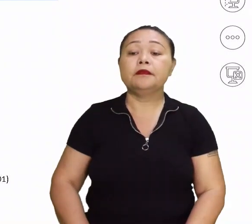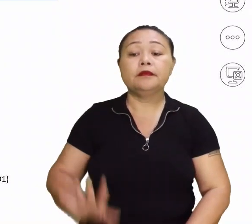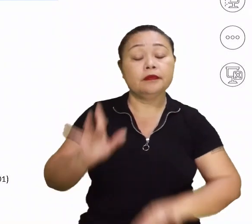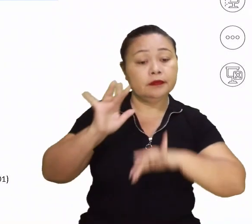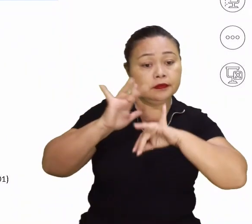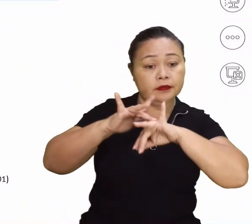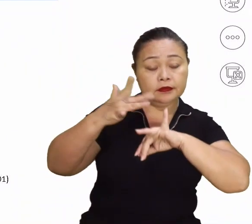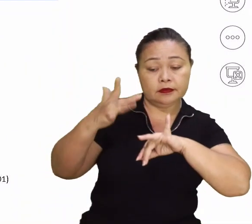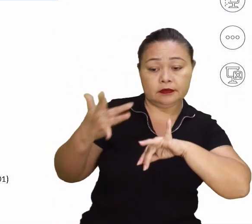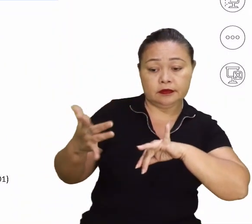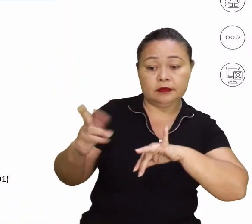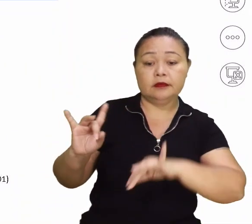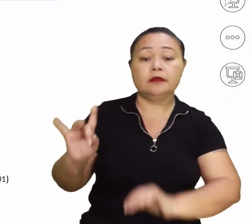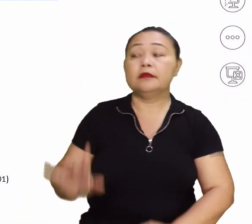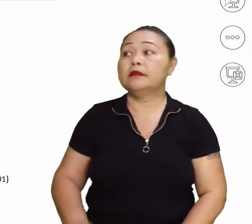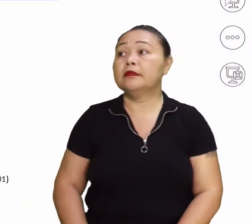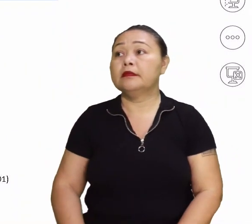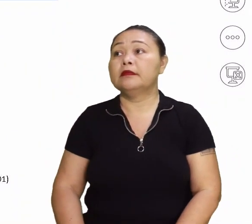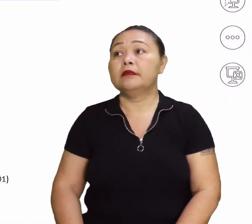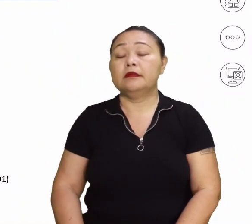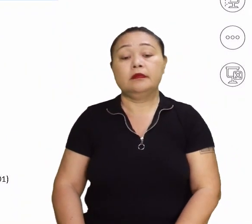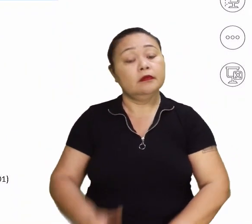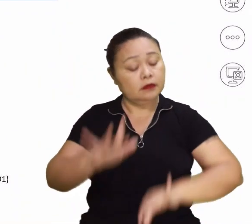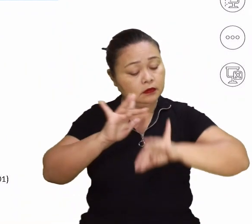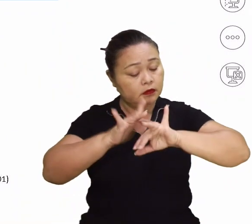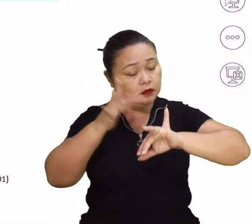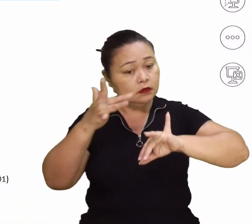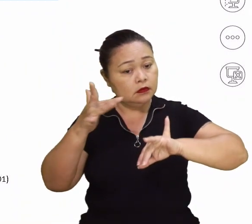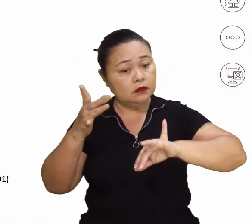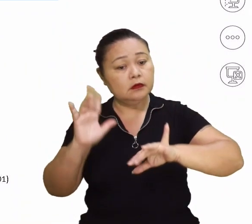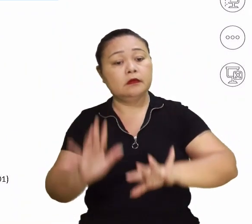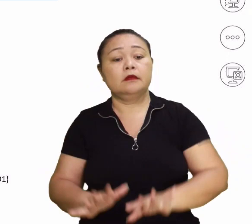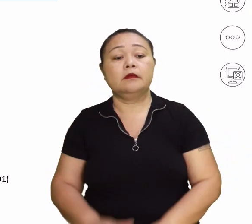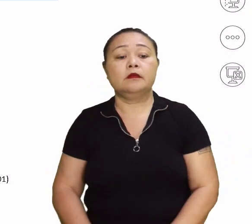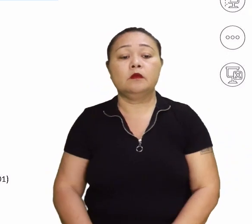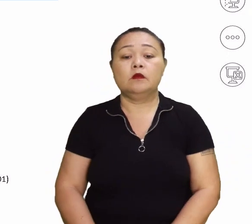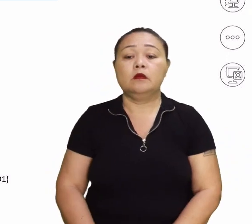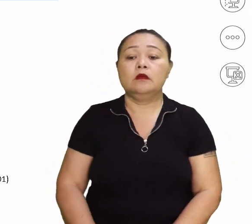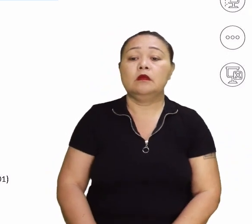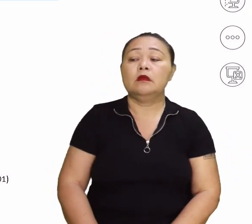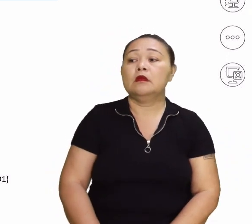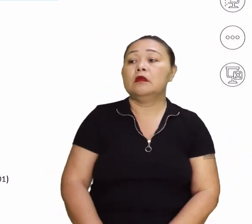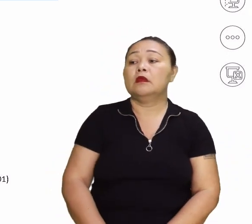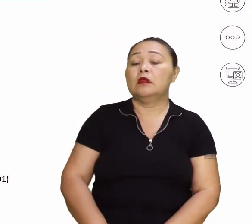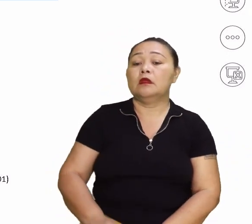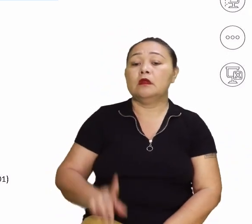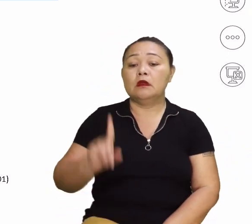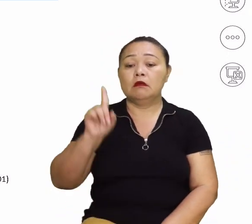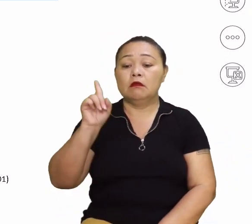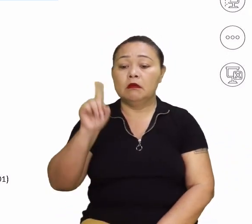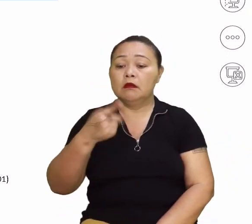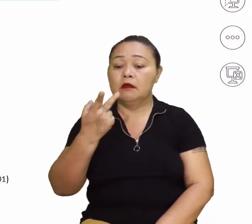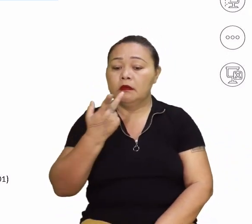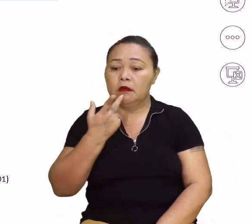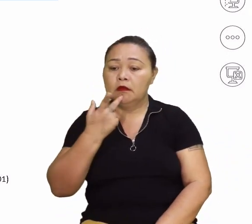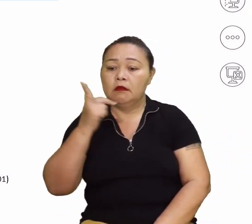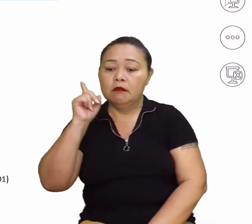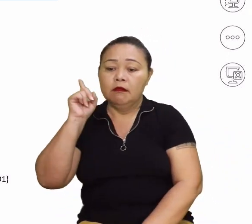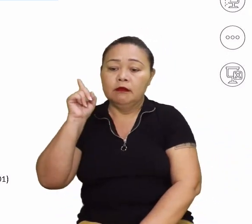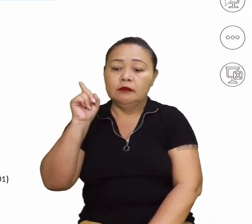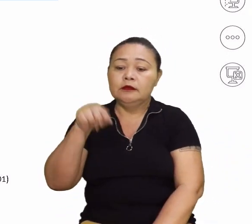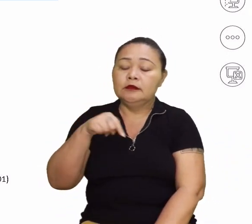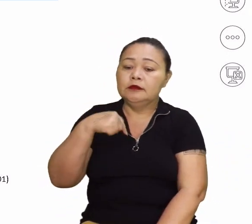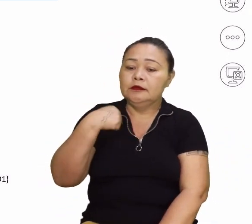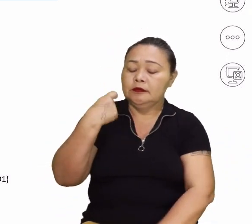questão do diamante. Diamante, professor. Professor, diamante é uma coisa que o senhor falou que é